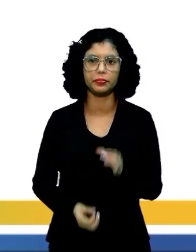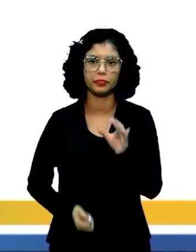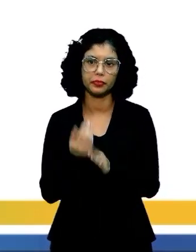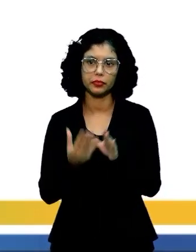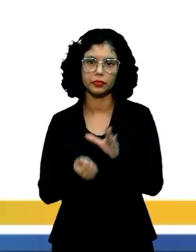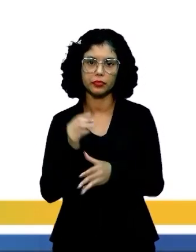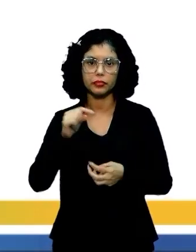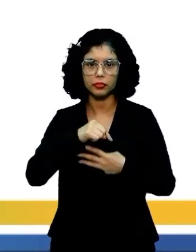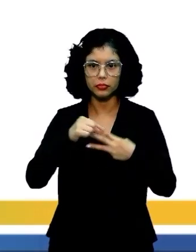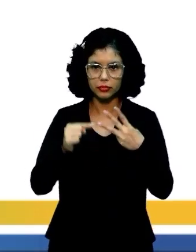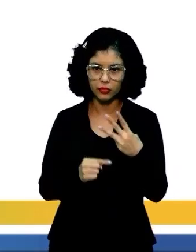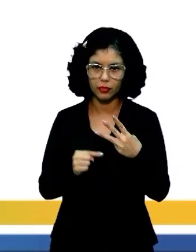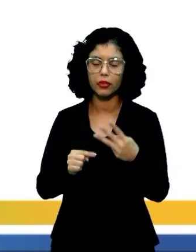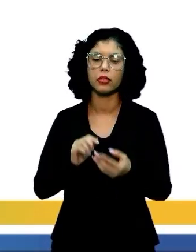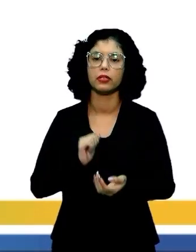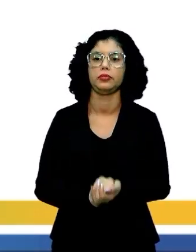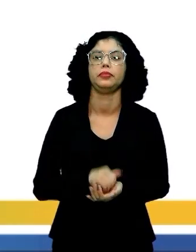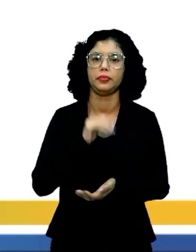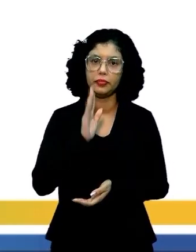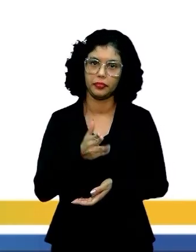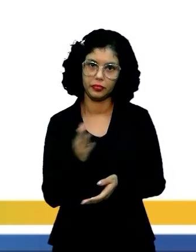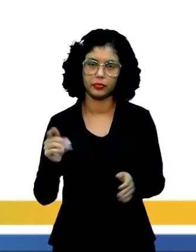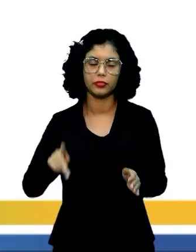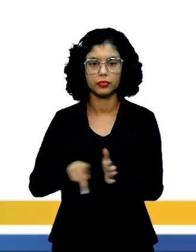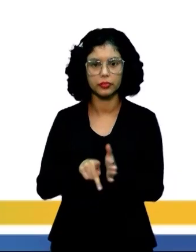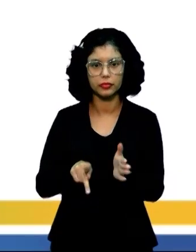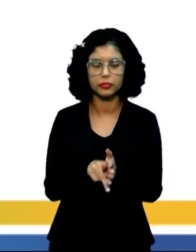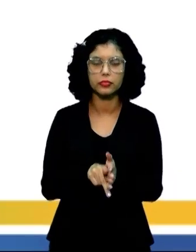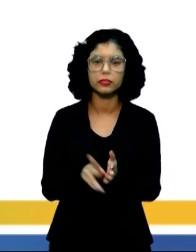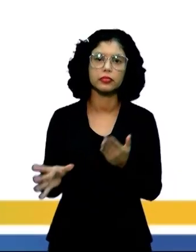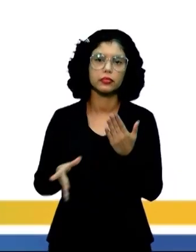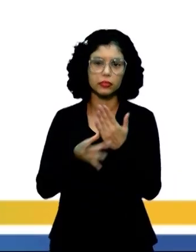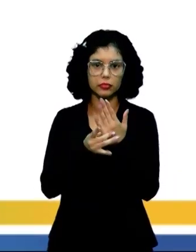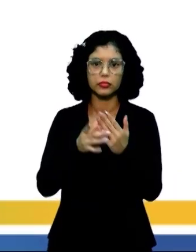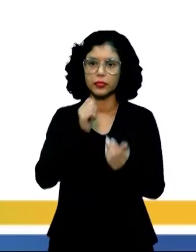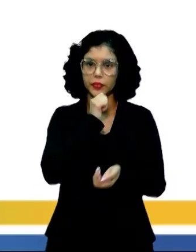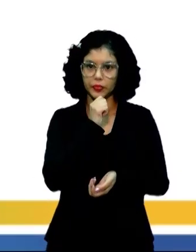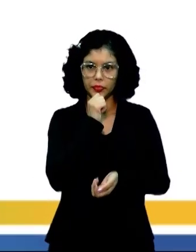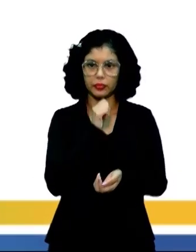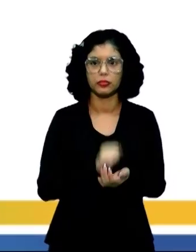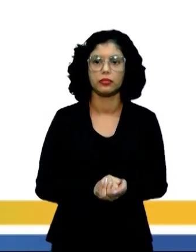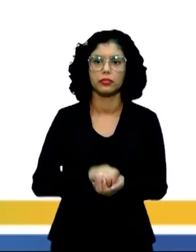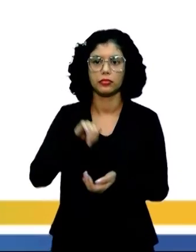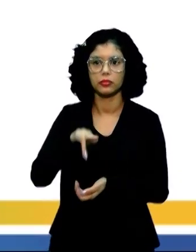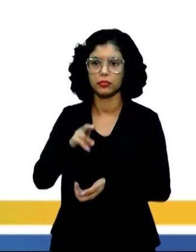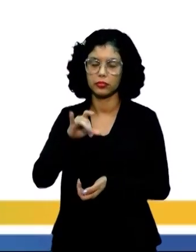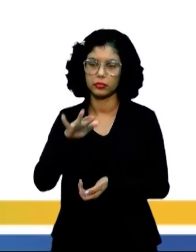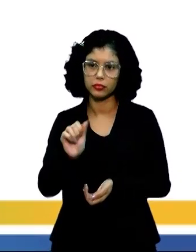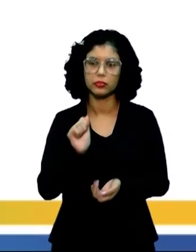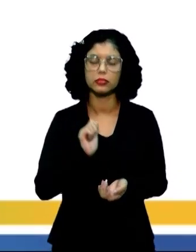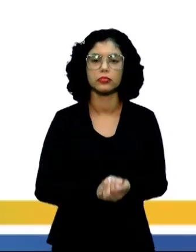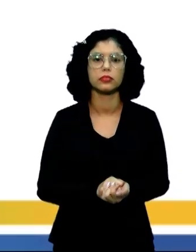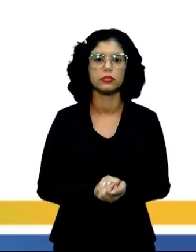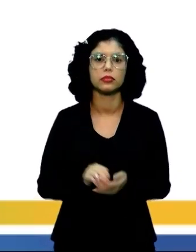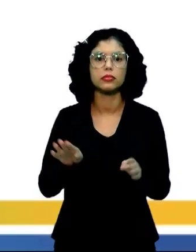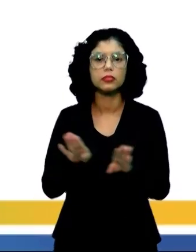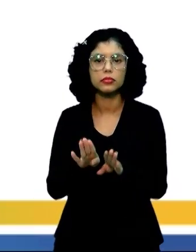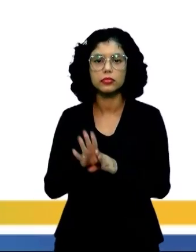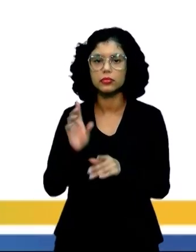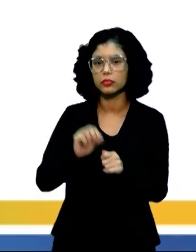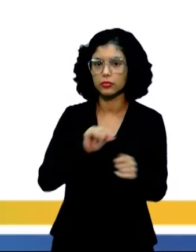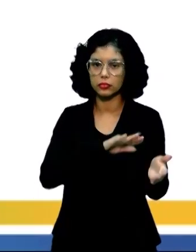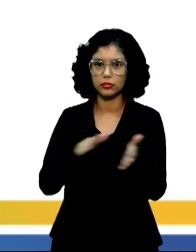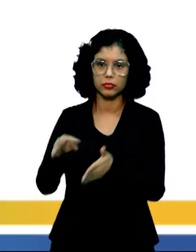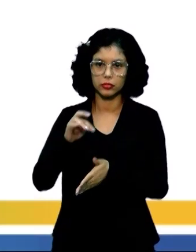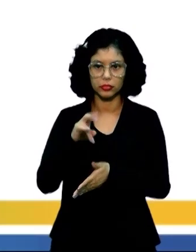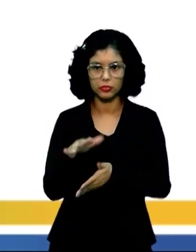Produziu 3 obras-primas já dentro do realismo. Além de Memórias Póstumas de Brás Cubas, fazem